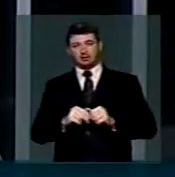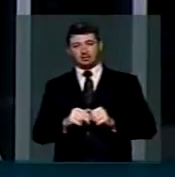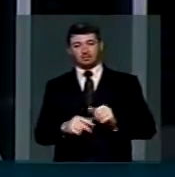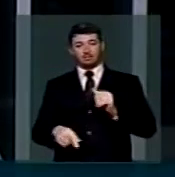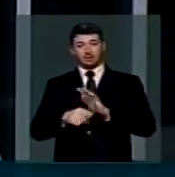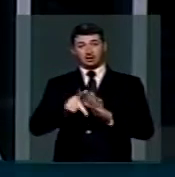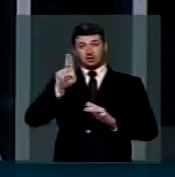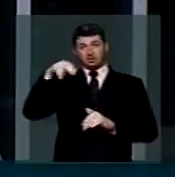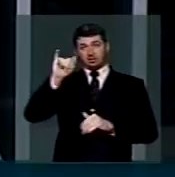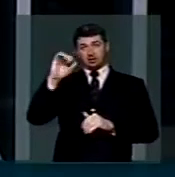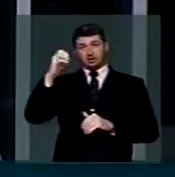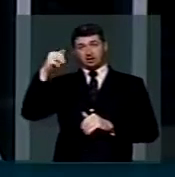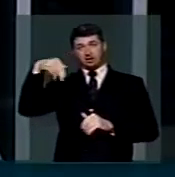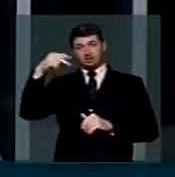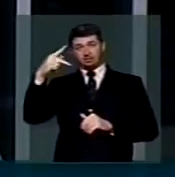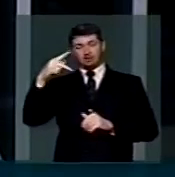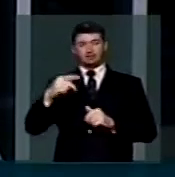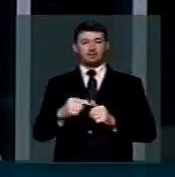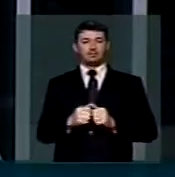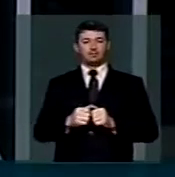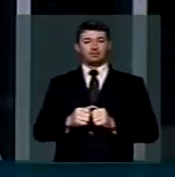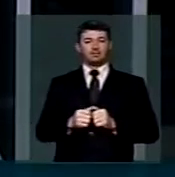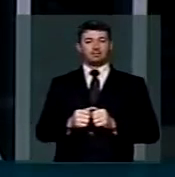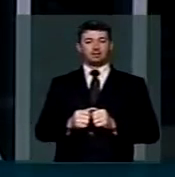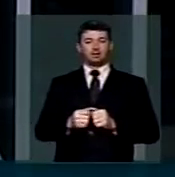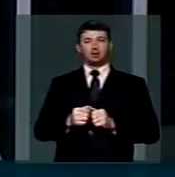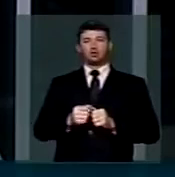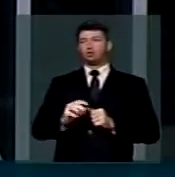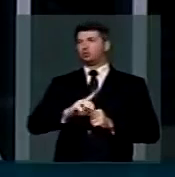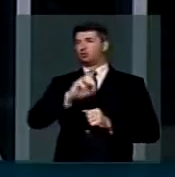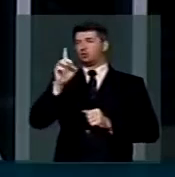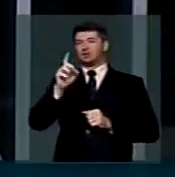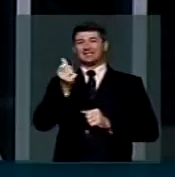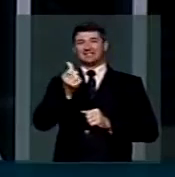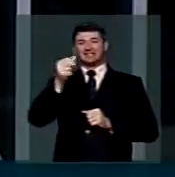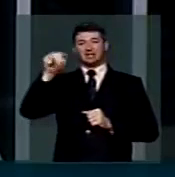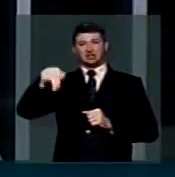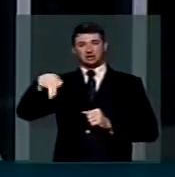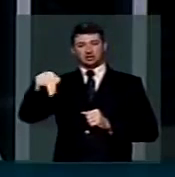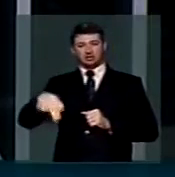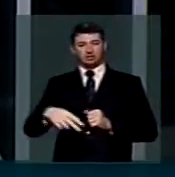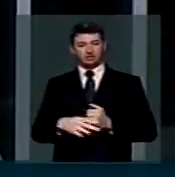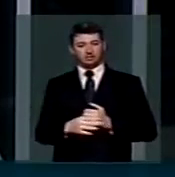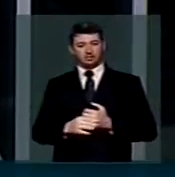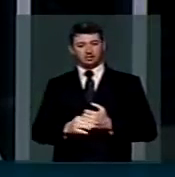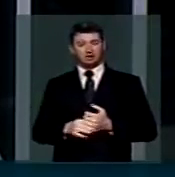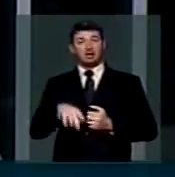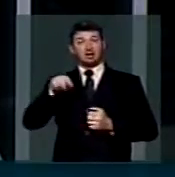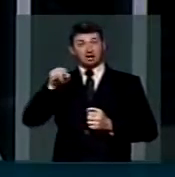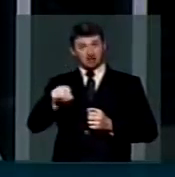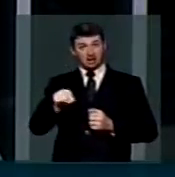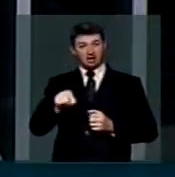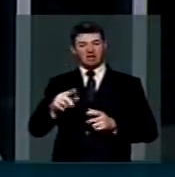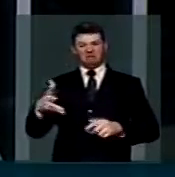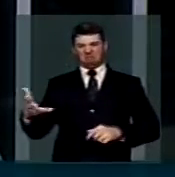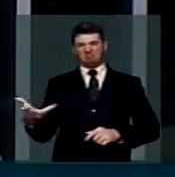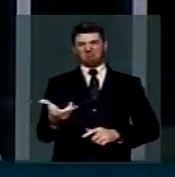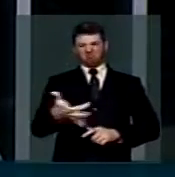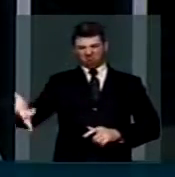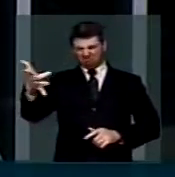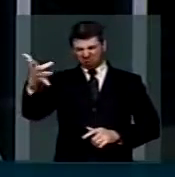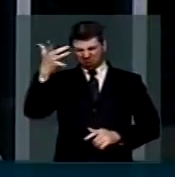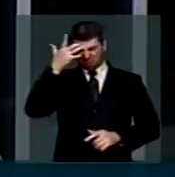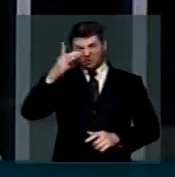da Unicamp, do último dia 6 de novembro, aonde ela, com brilhantismo e de